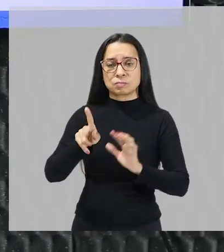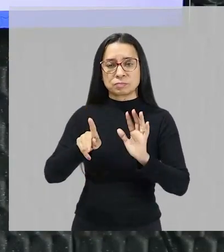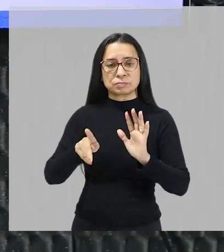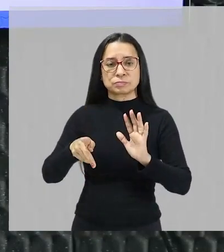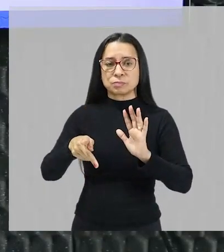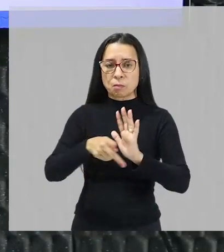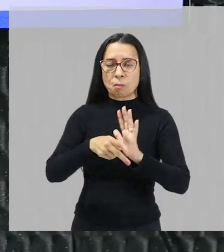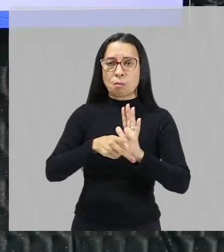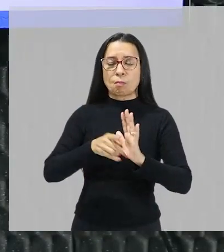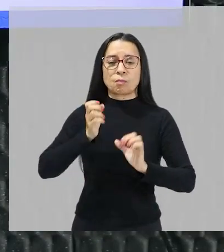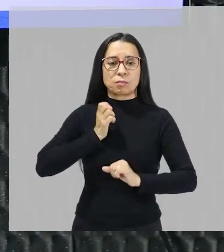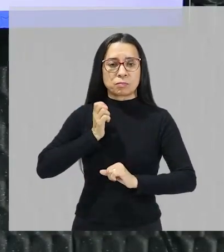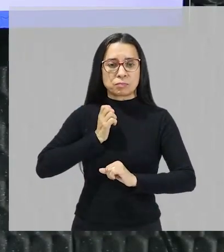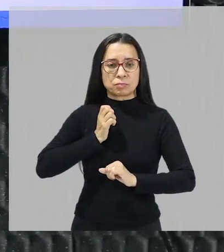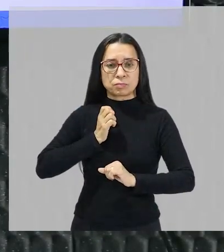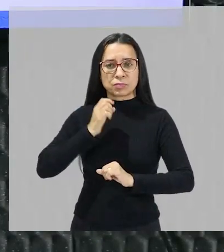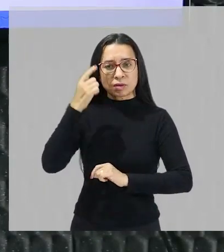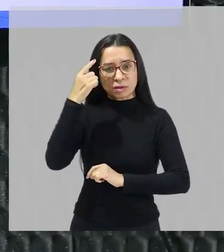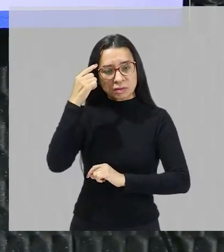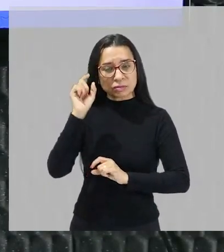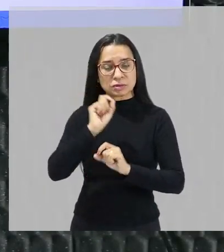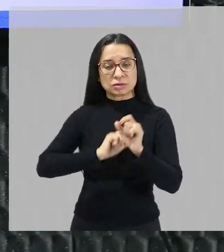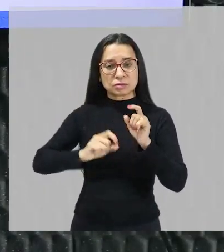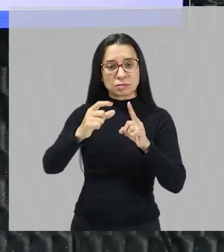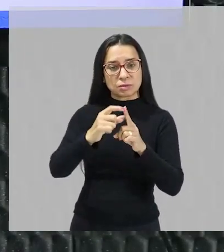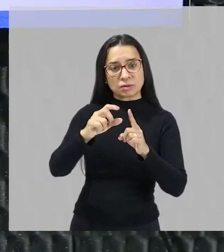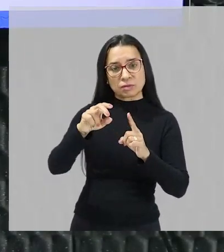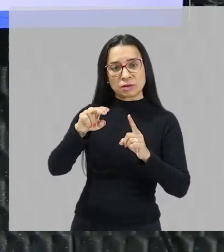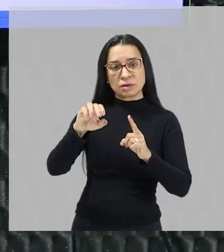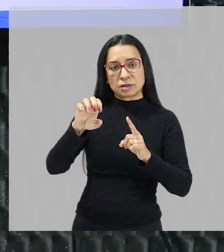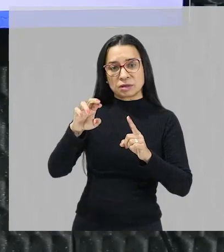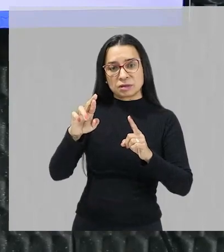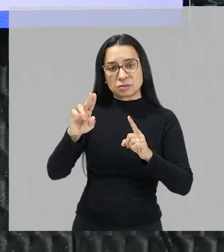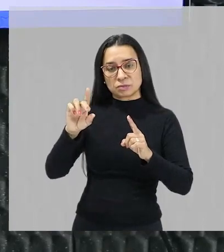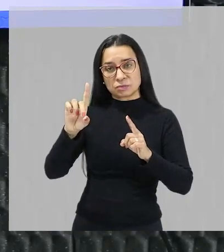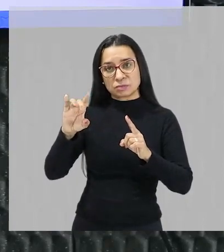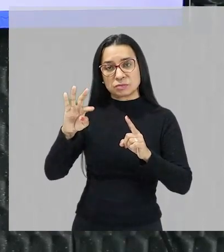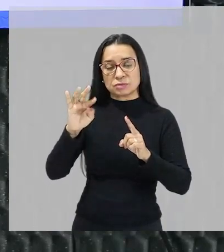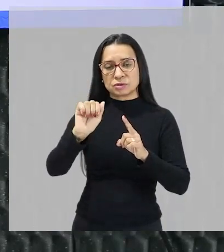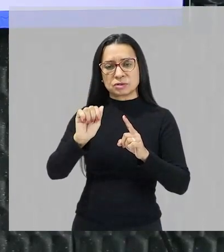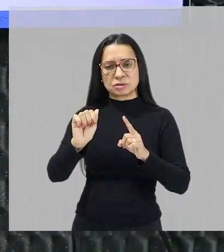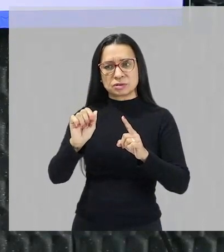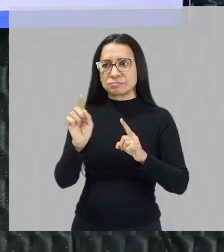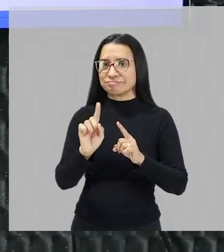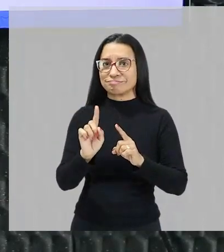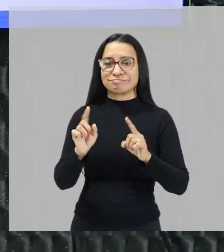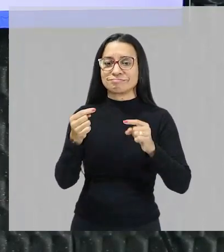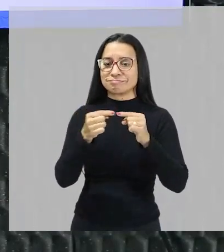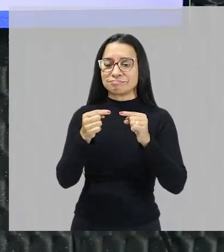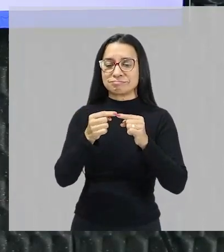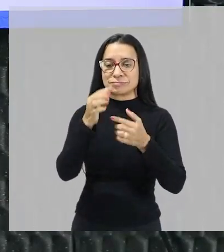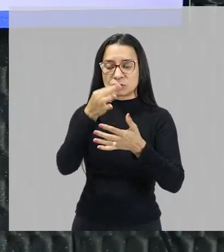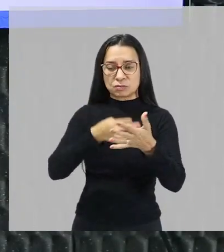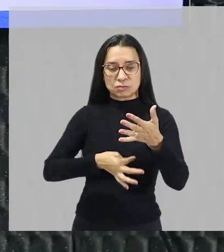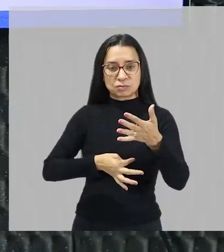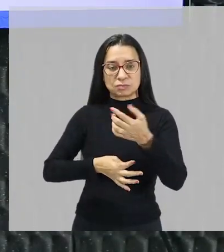ideia de erudição não é a ideia que está muito relacionada ao texto, tá? Foge um pouco ali do tema da questão.